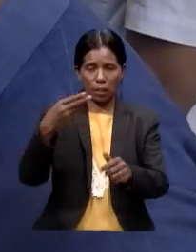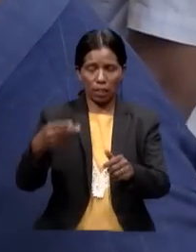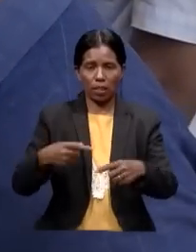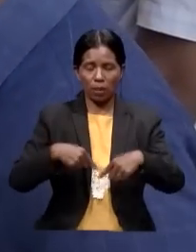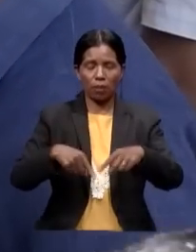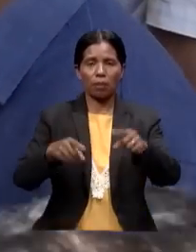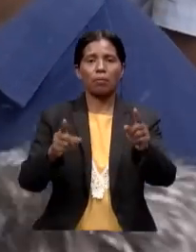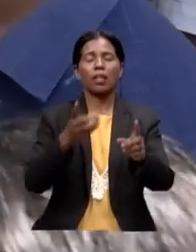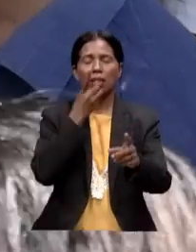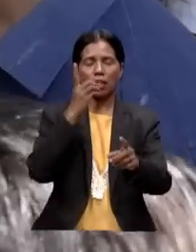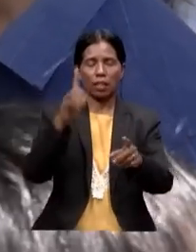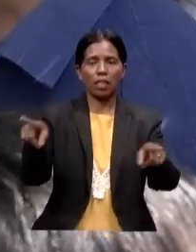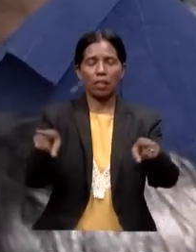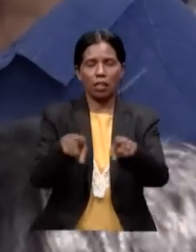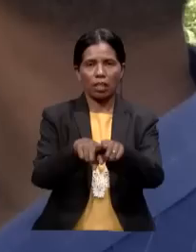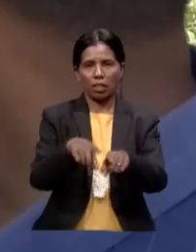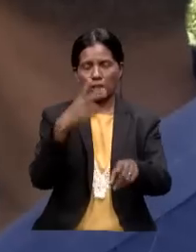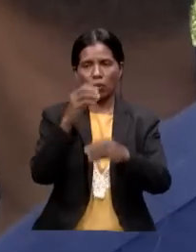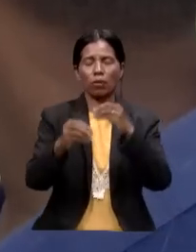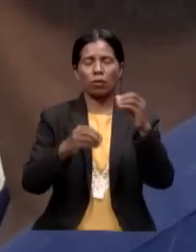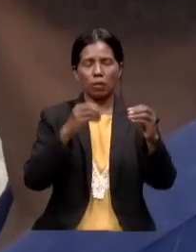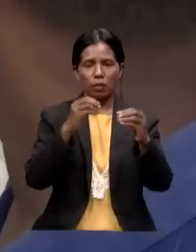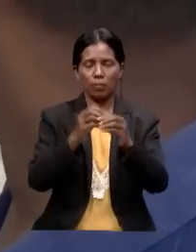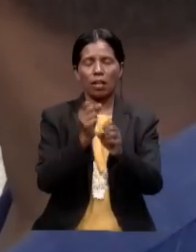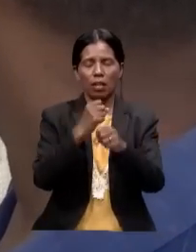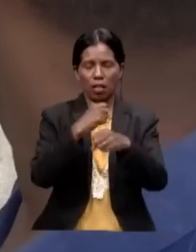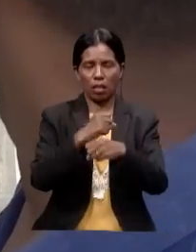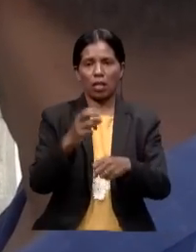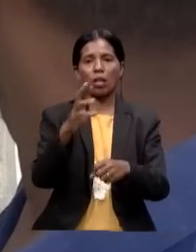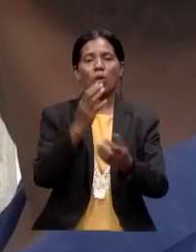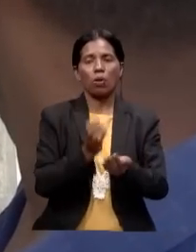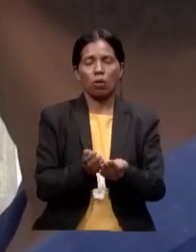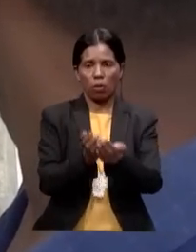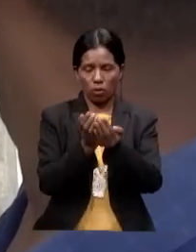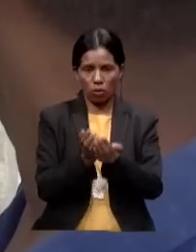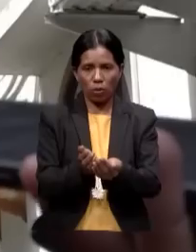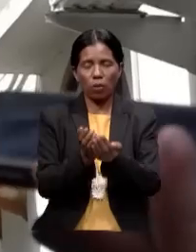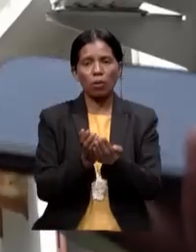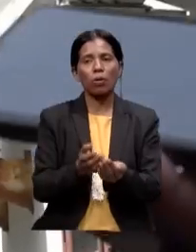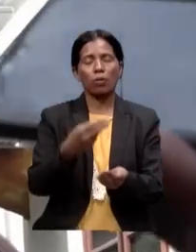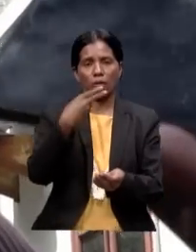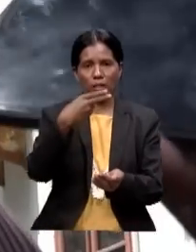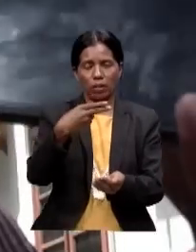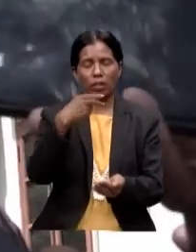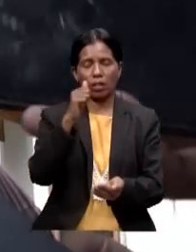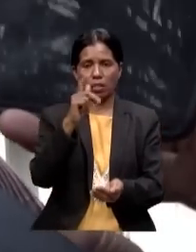rodifone declaração no dar Sassim relaciona com construção Roaxoloc. Roaxoloc, né, can,